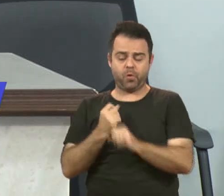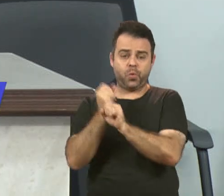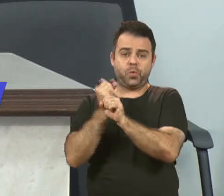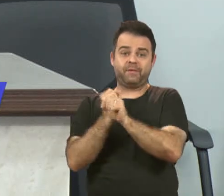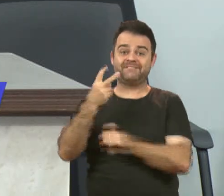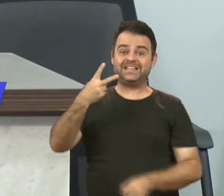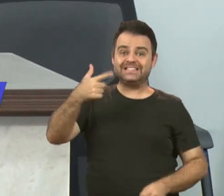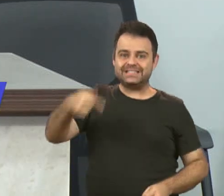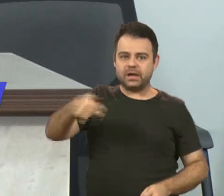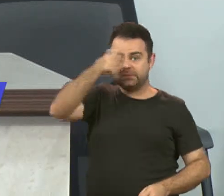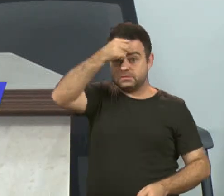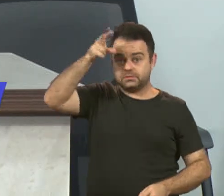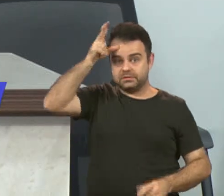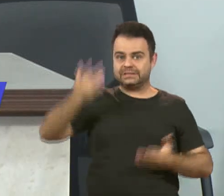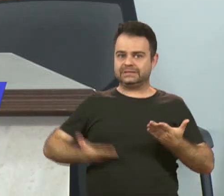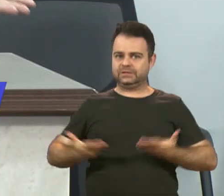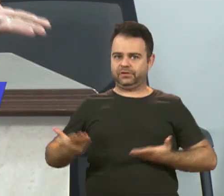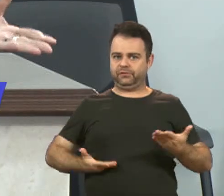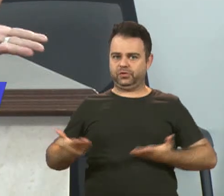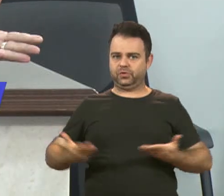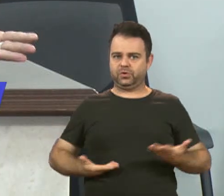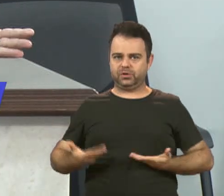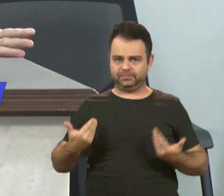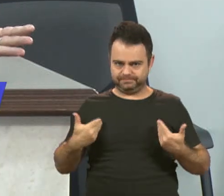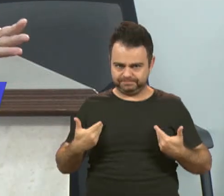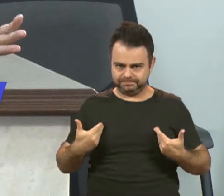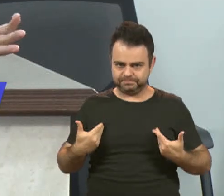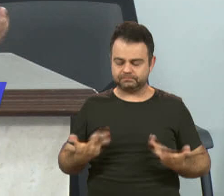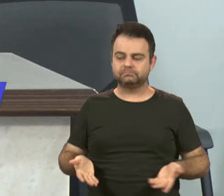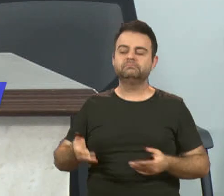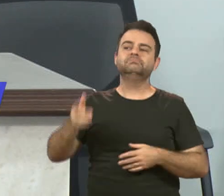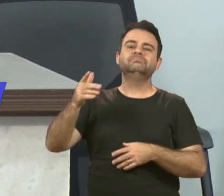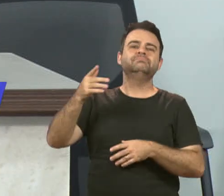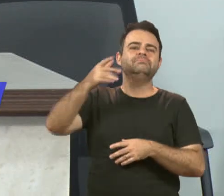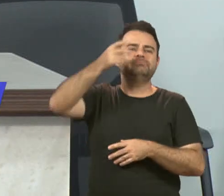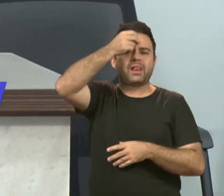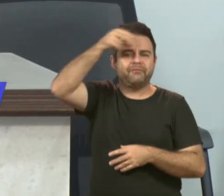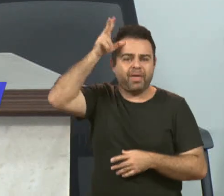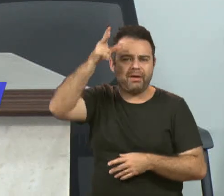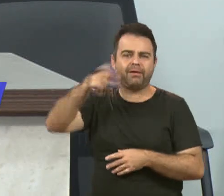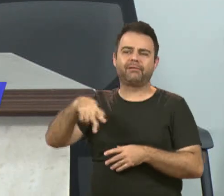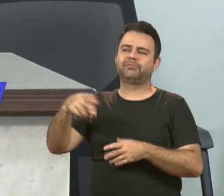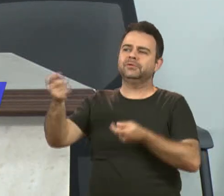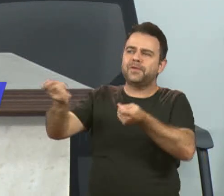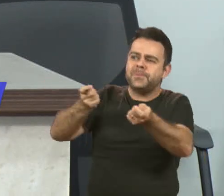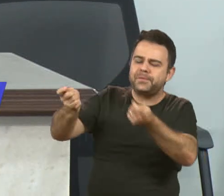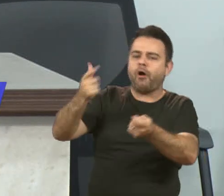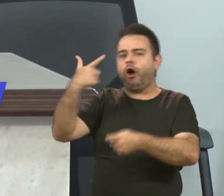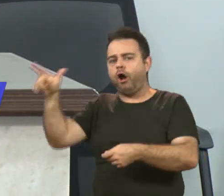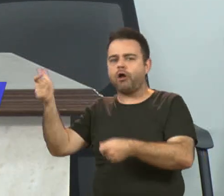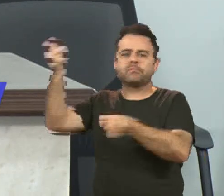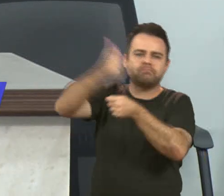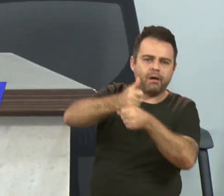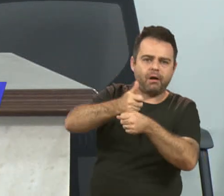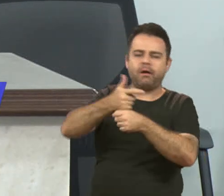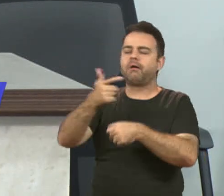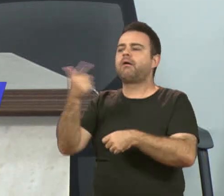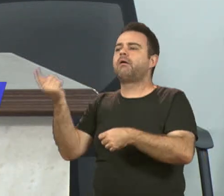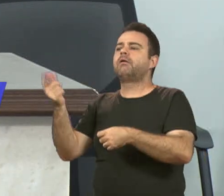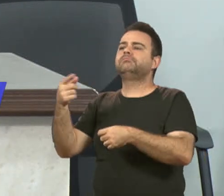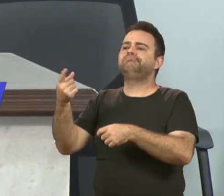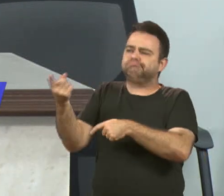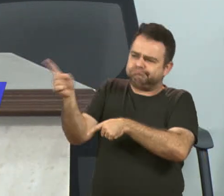anos. Passei por todas essas gestões. E, então, contextualizando todo